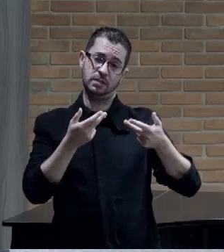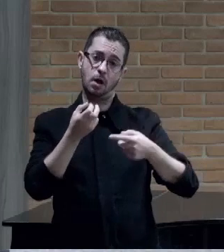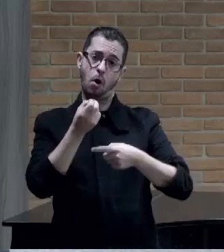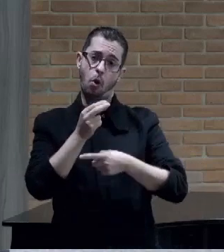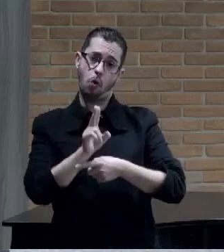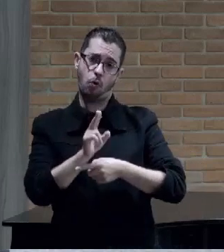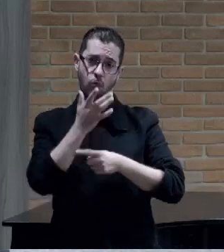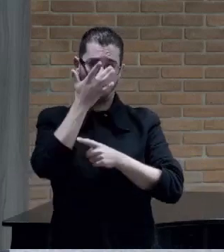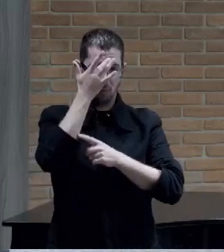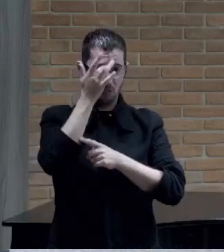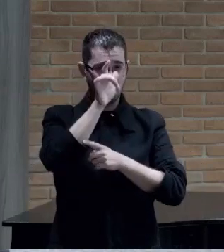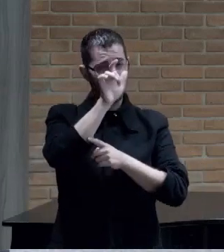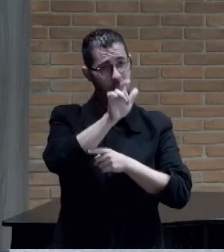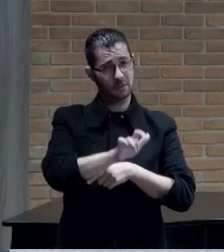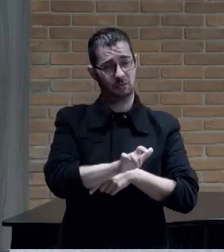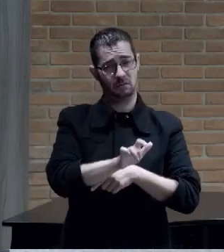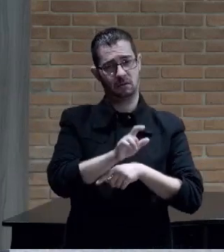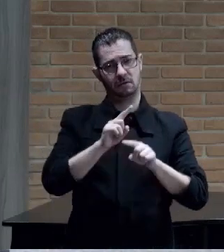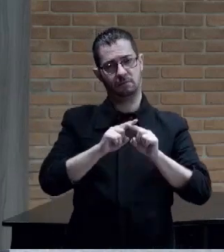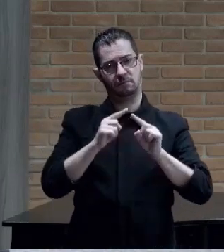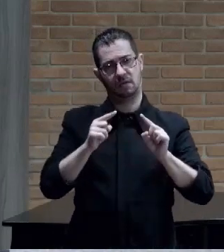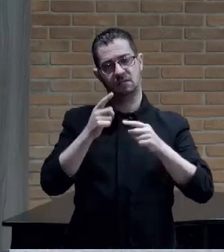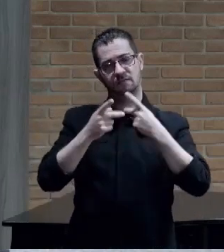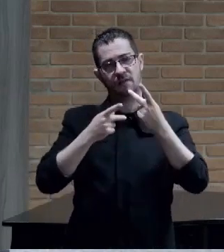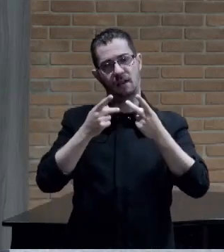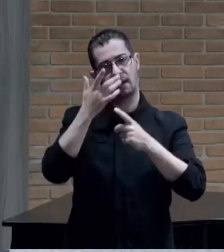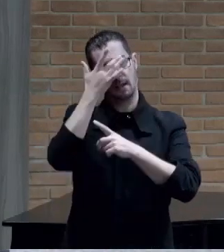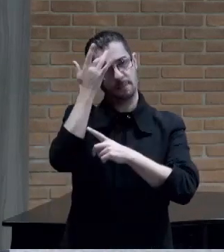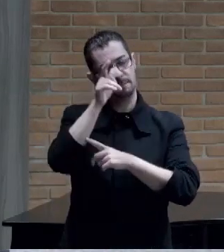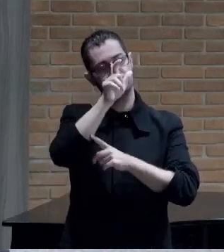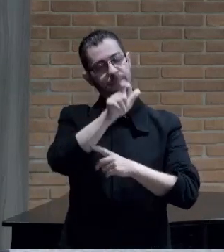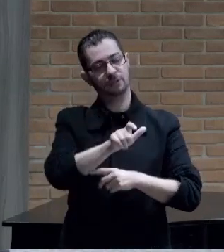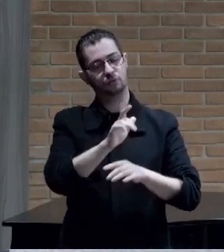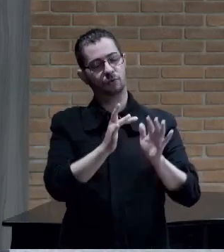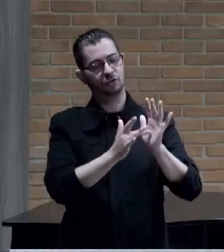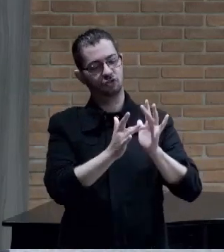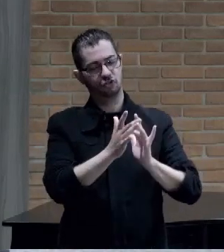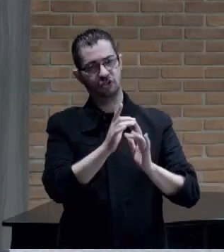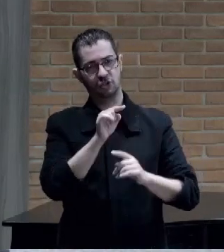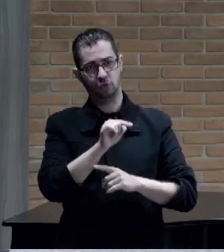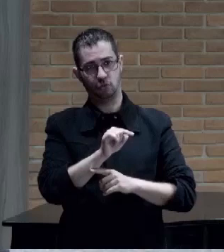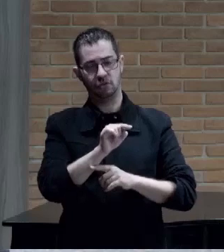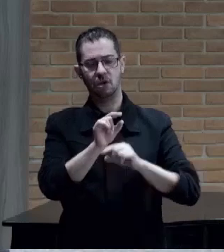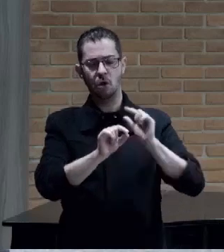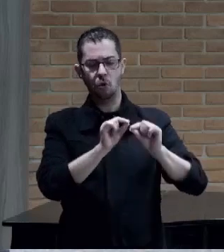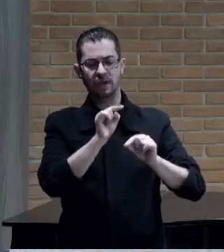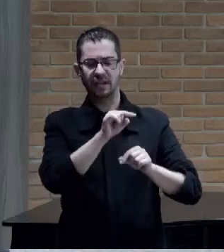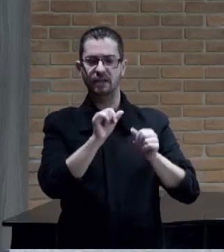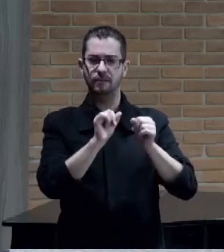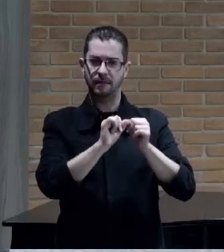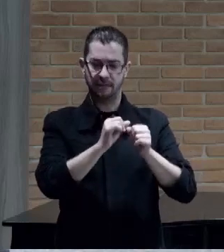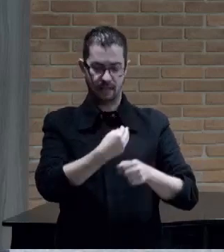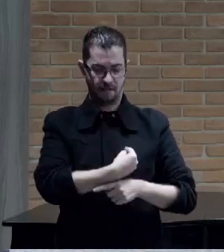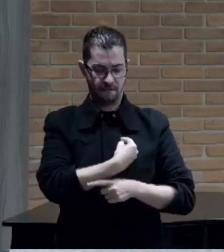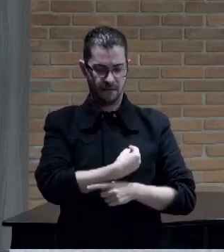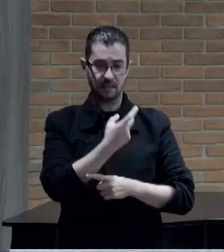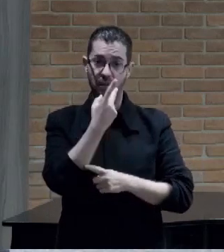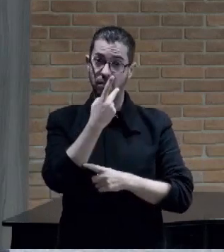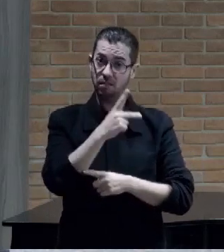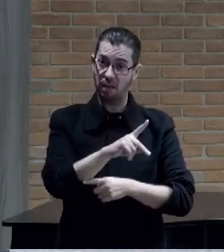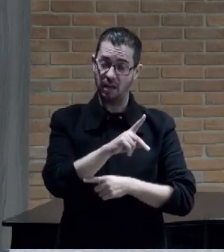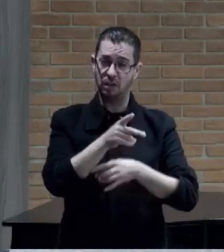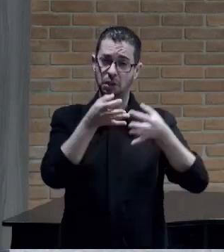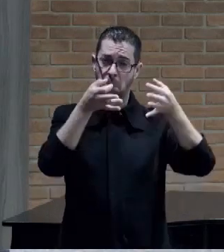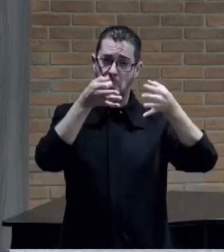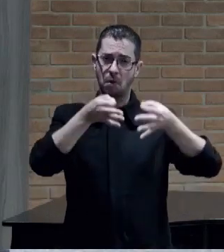pessoa de Cristo. O que ele fez, sua vida de perfeita obediência, sua morte